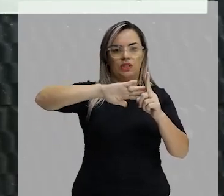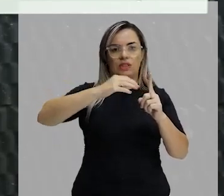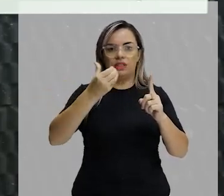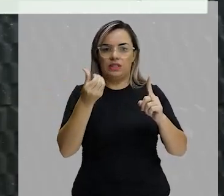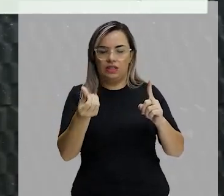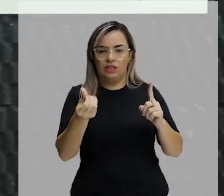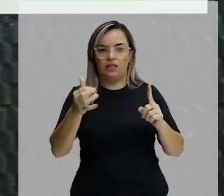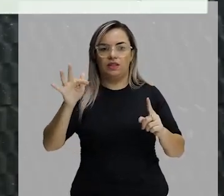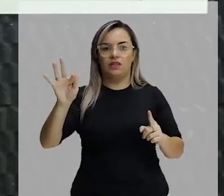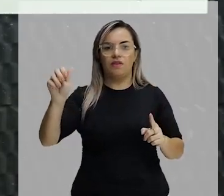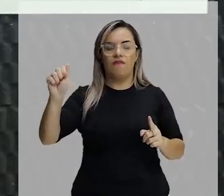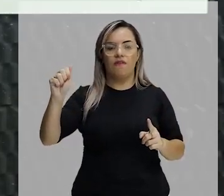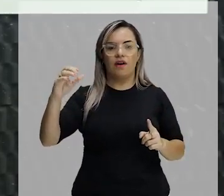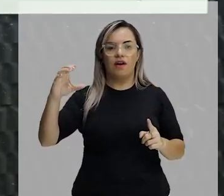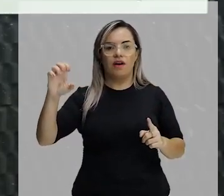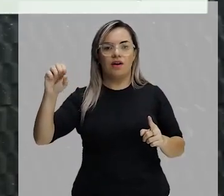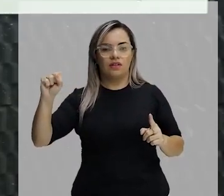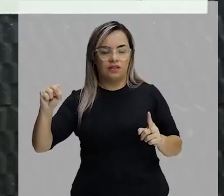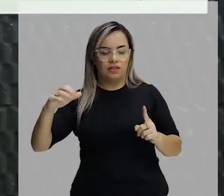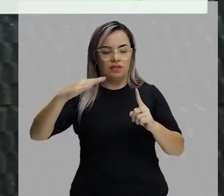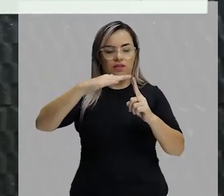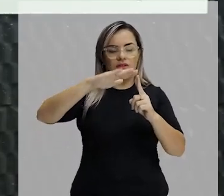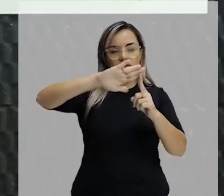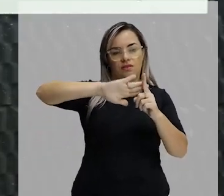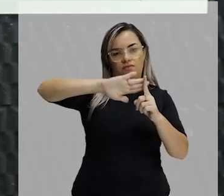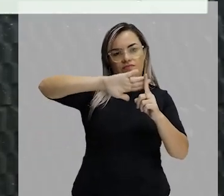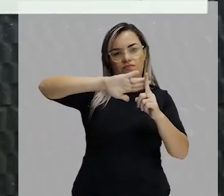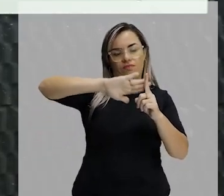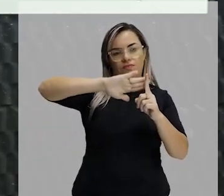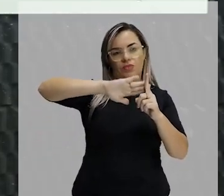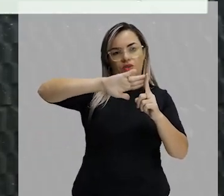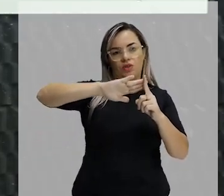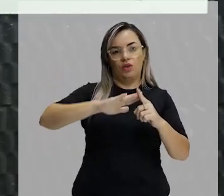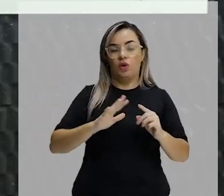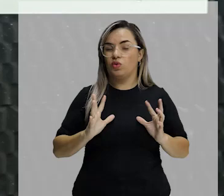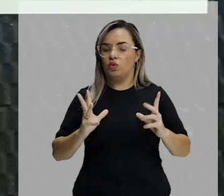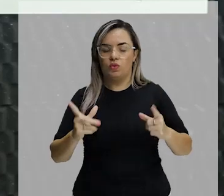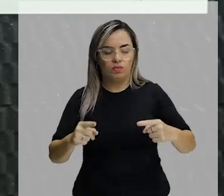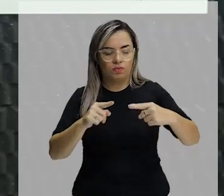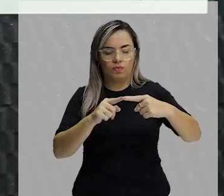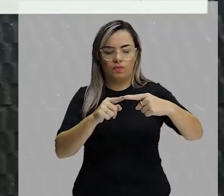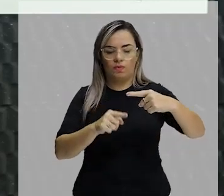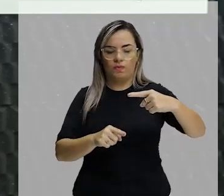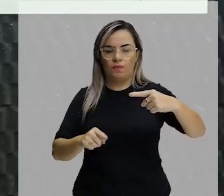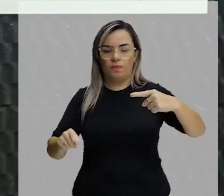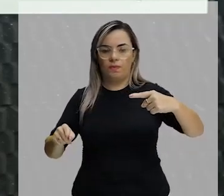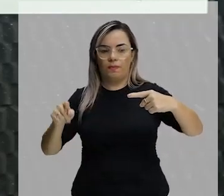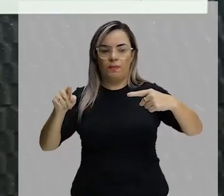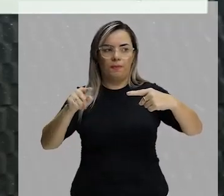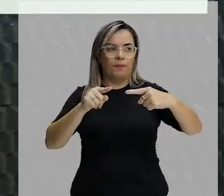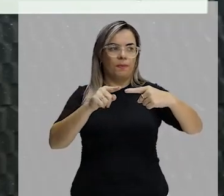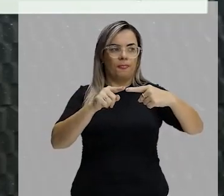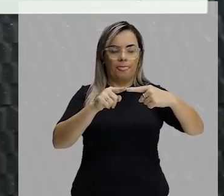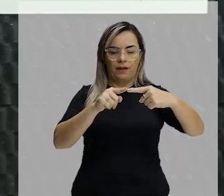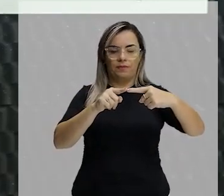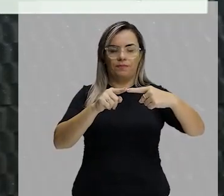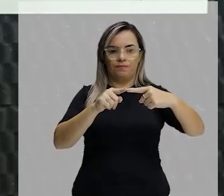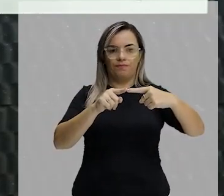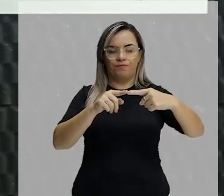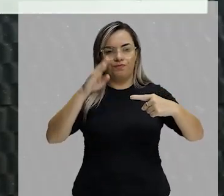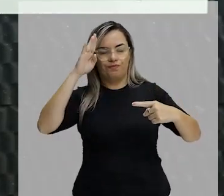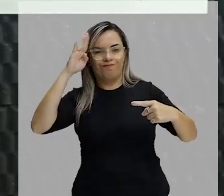Então, essas faces aqui, todas elas são quadrados, todas são quadrangulares. Essa é a